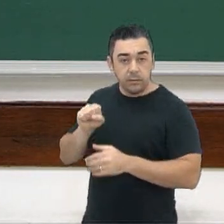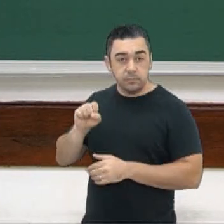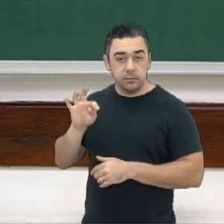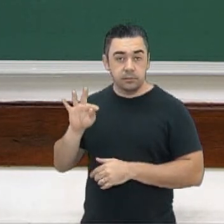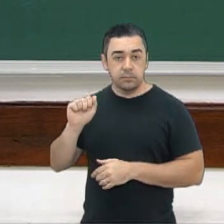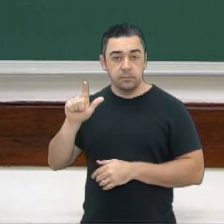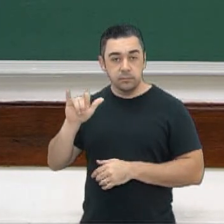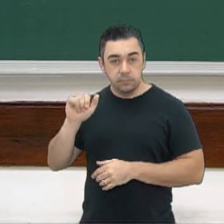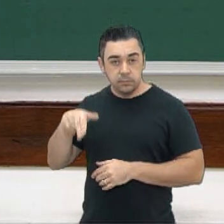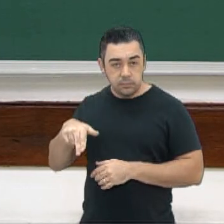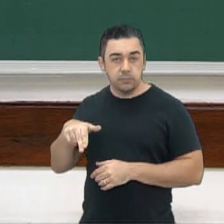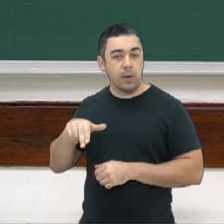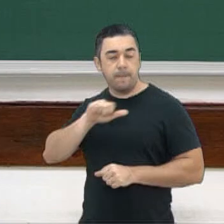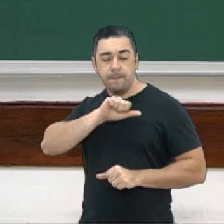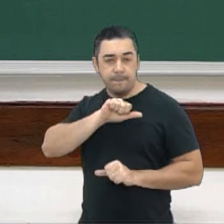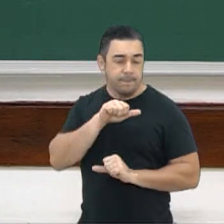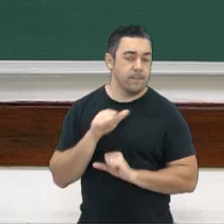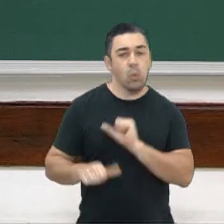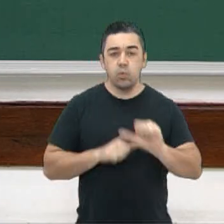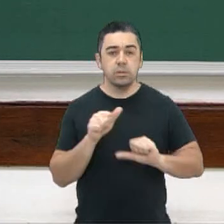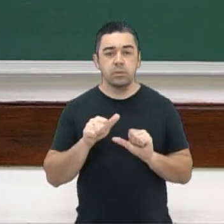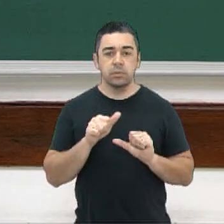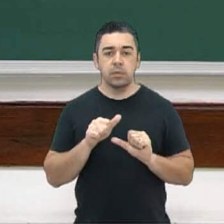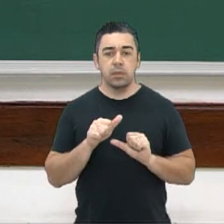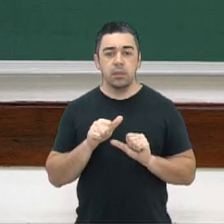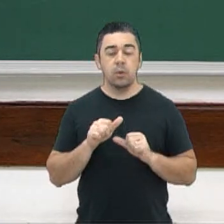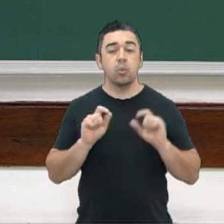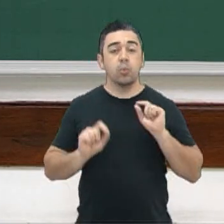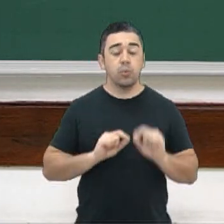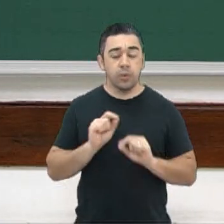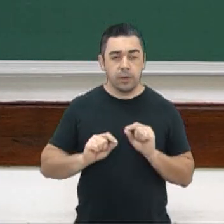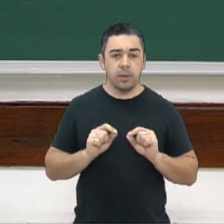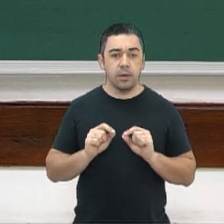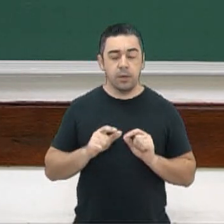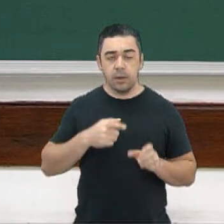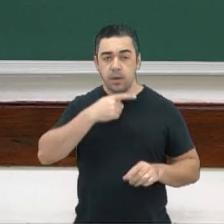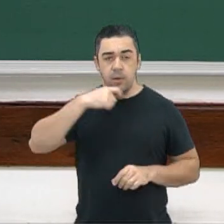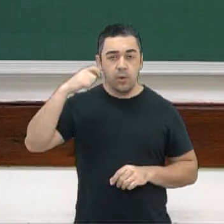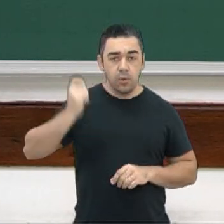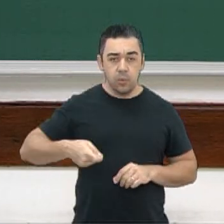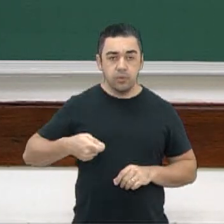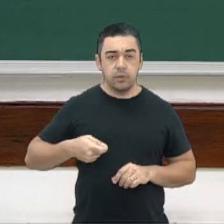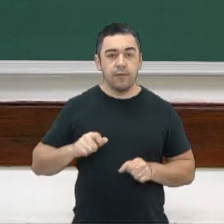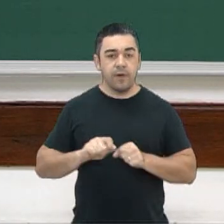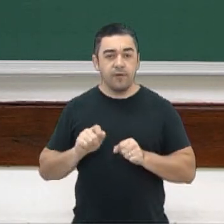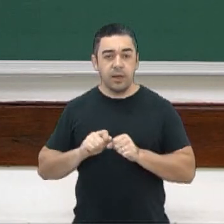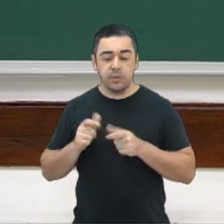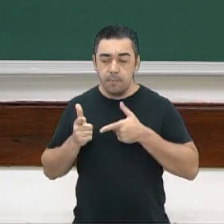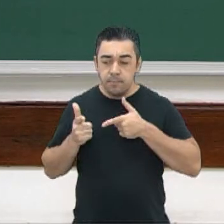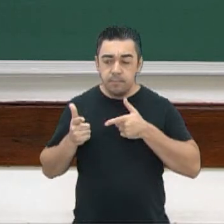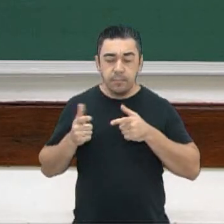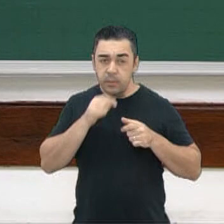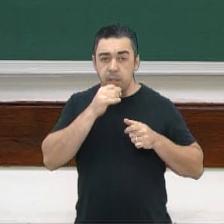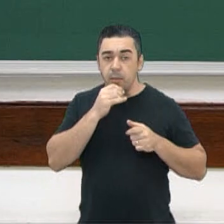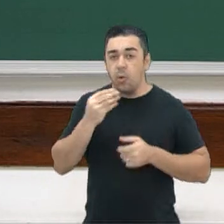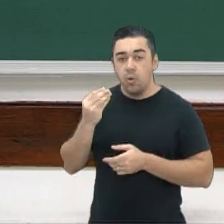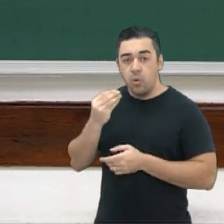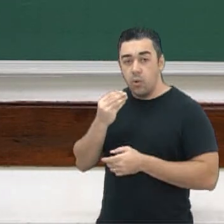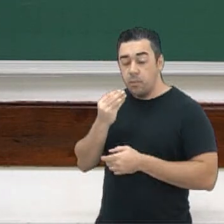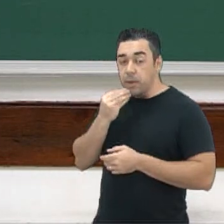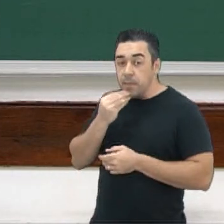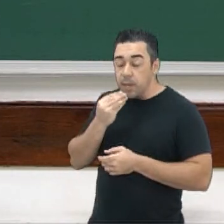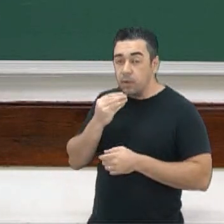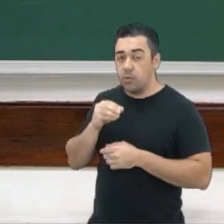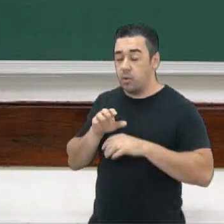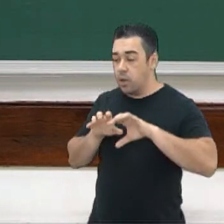um novo rumo da Segunda Guerra Mundial. A União Soviética vai focar uma contraofensiva depois que o exército alemão experimenta a